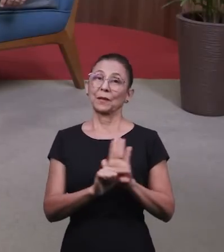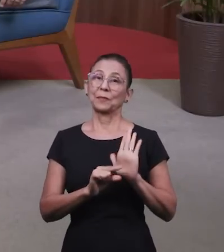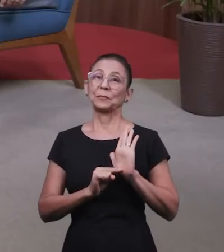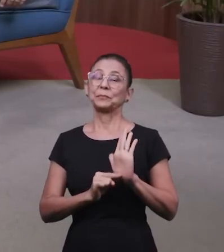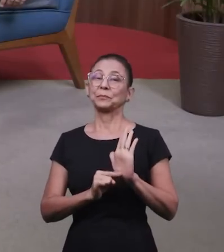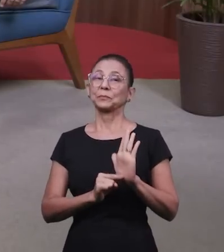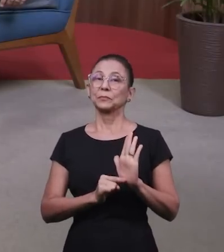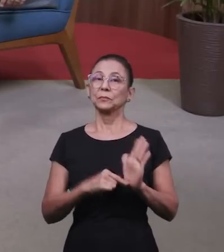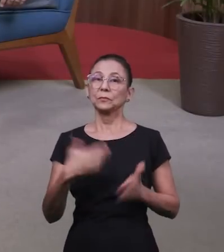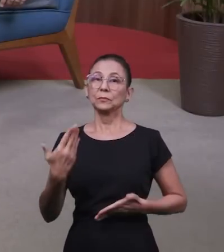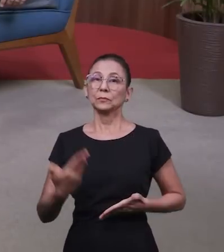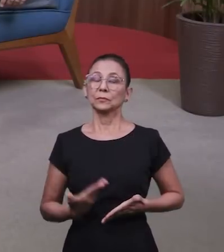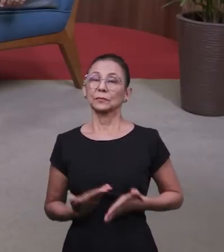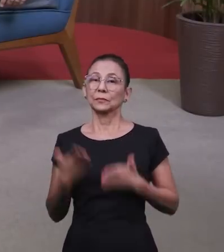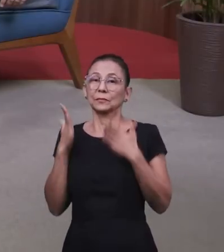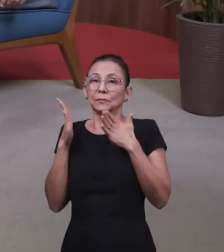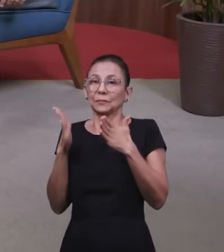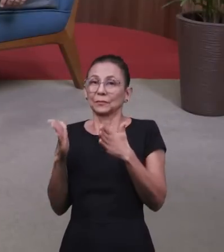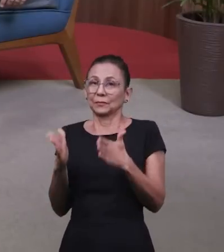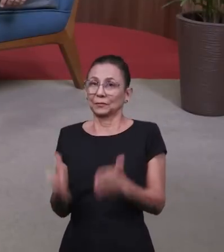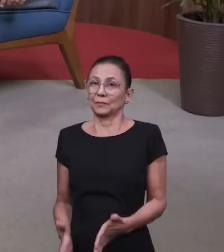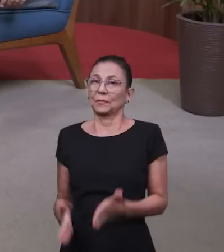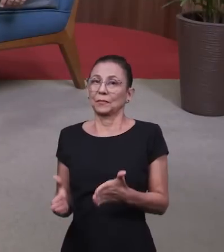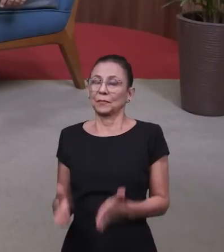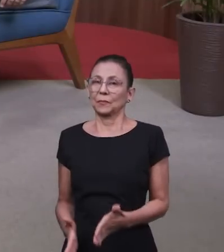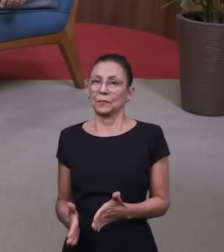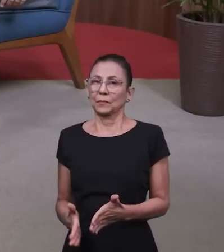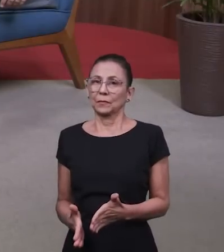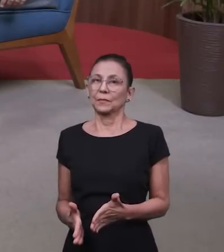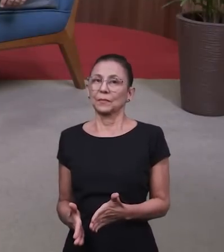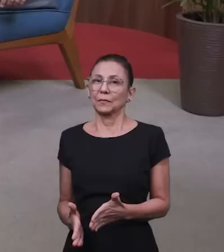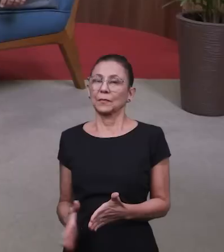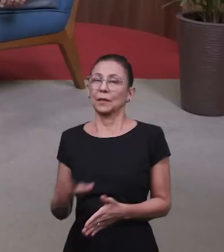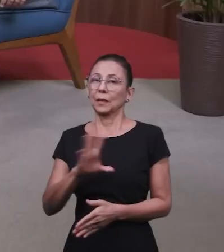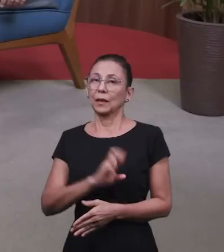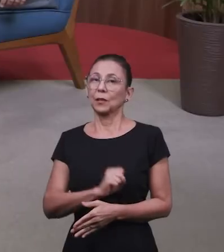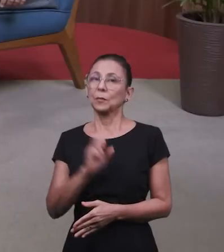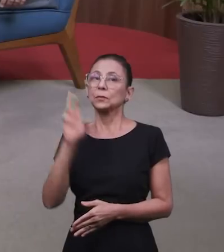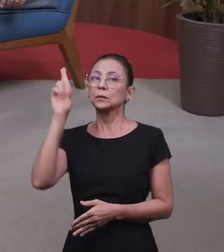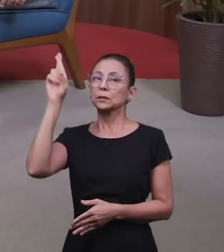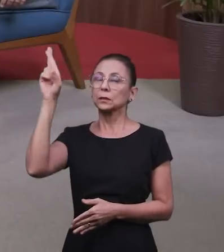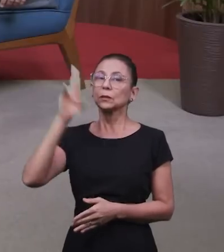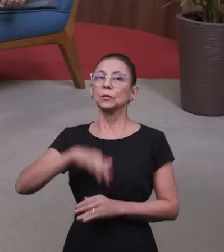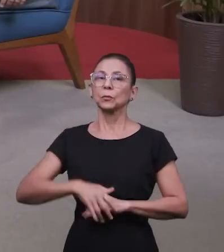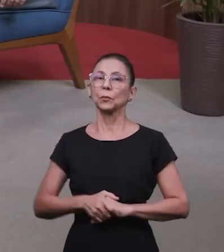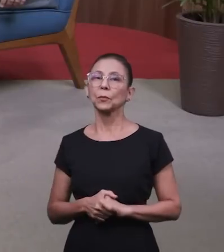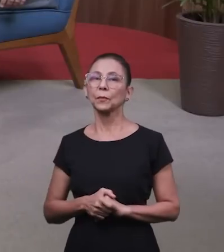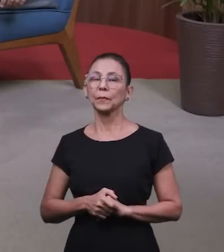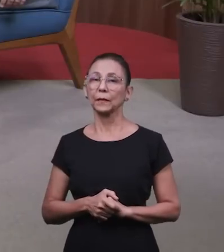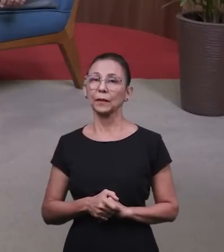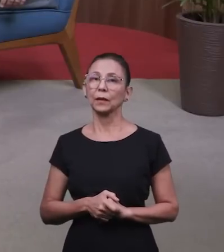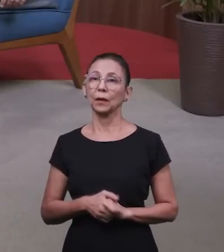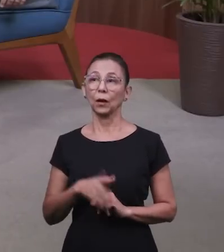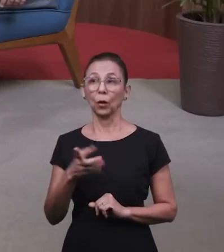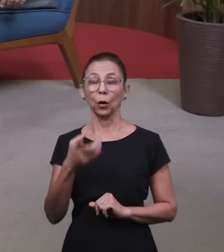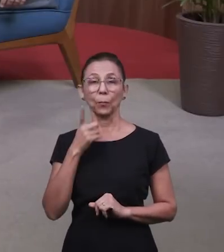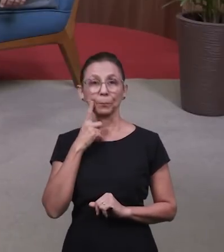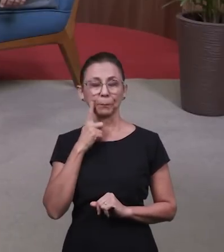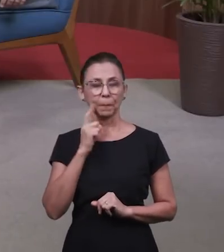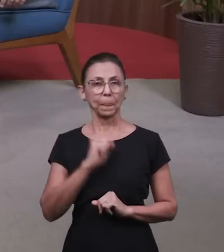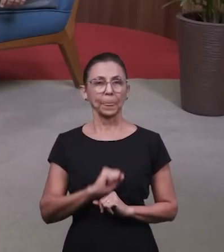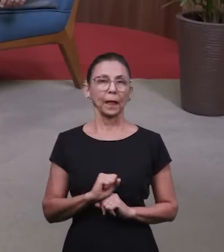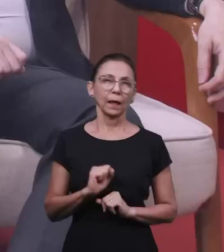retos te amam. Então, os fiéis, mais uma vez a igreja, dizendo, né? Dizendo,